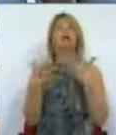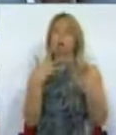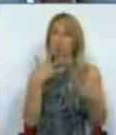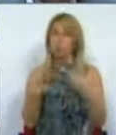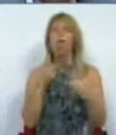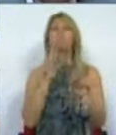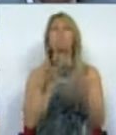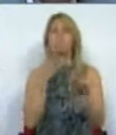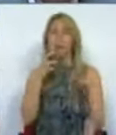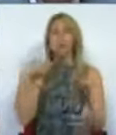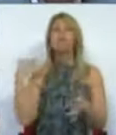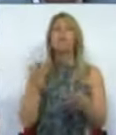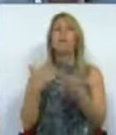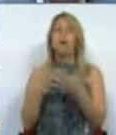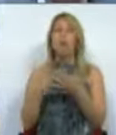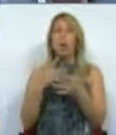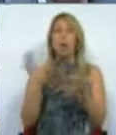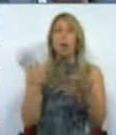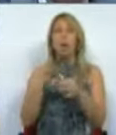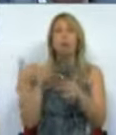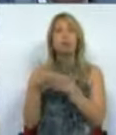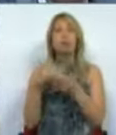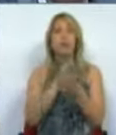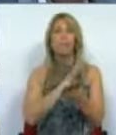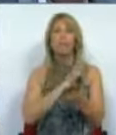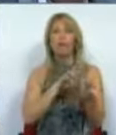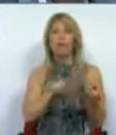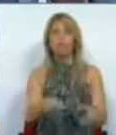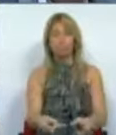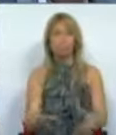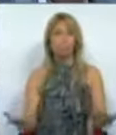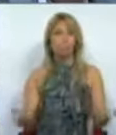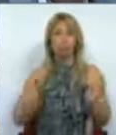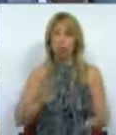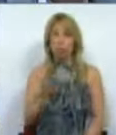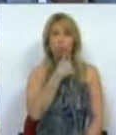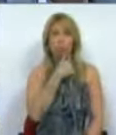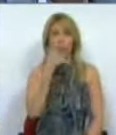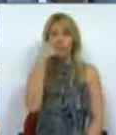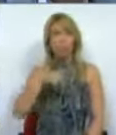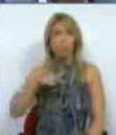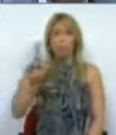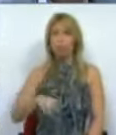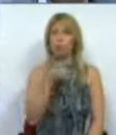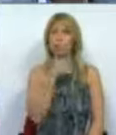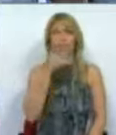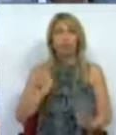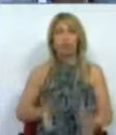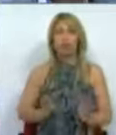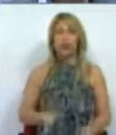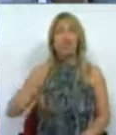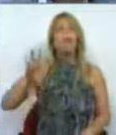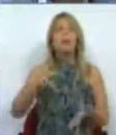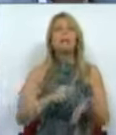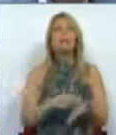com um importante processo de privatizações. Porque tomada a decisão, tomada pelos portugueses, o que o país espera é que